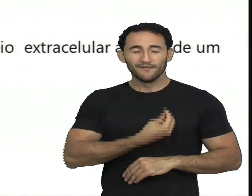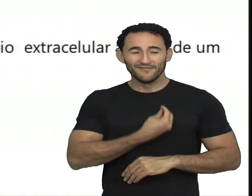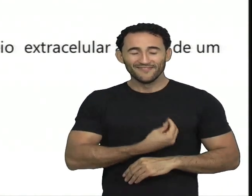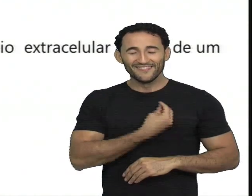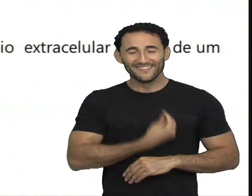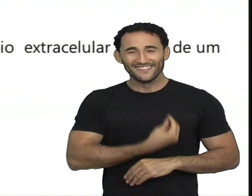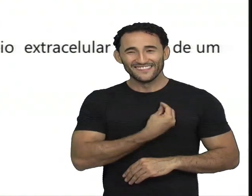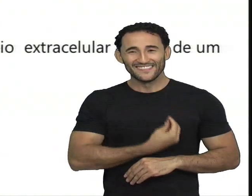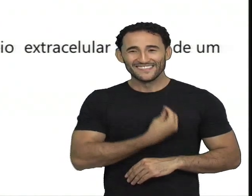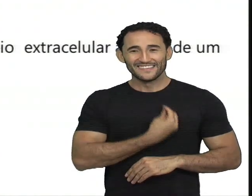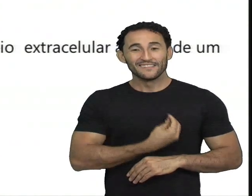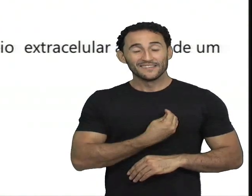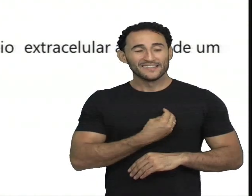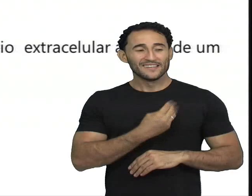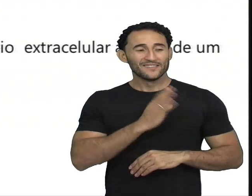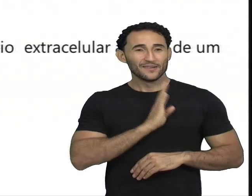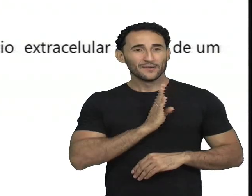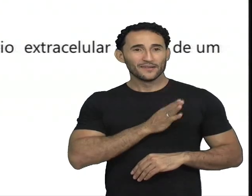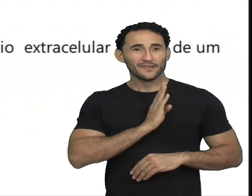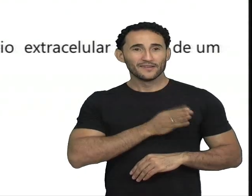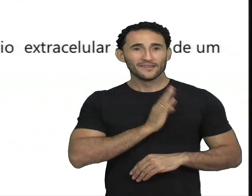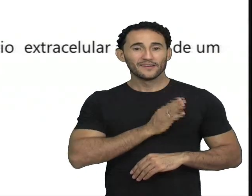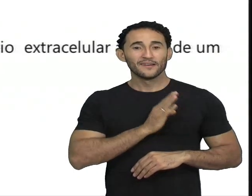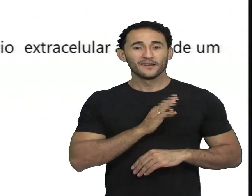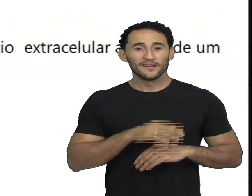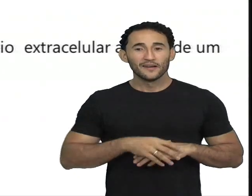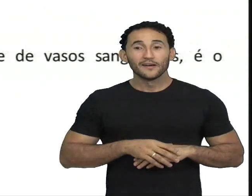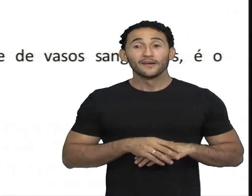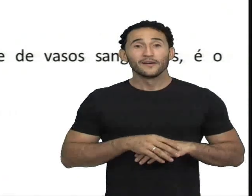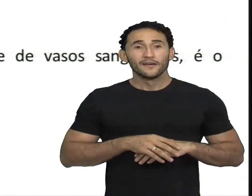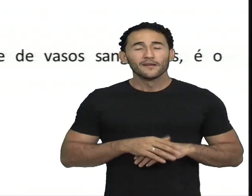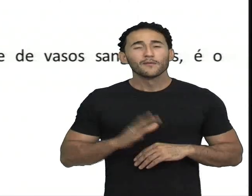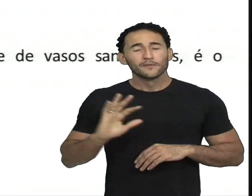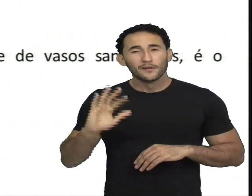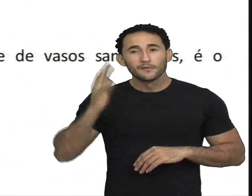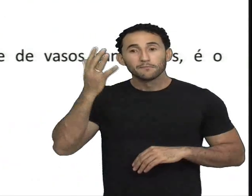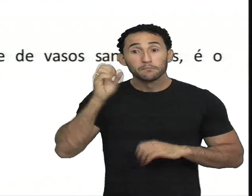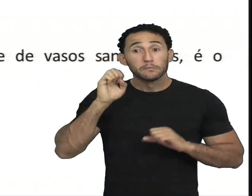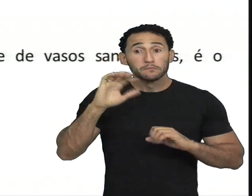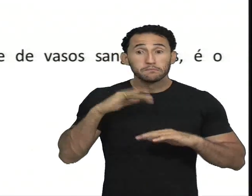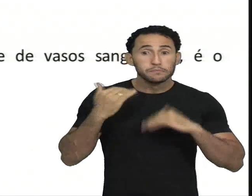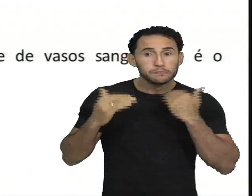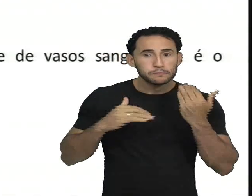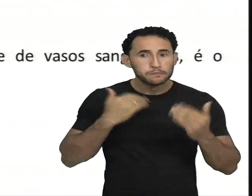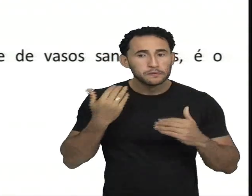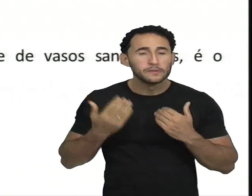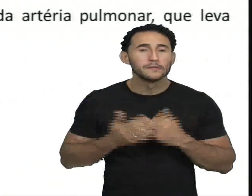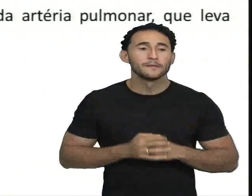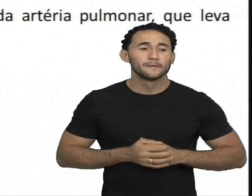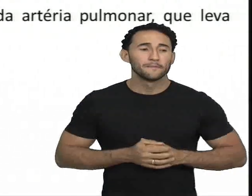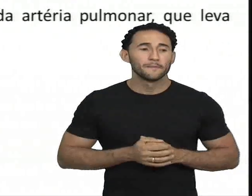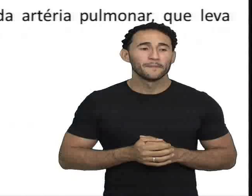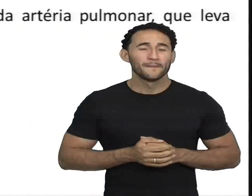falta dele no coração, a falta do sangue, gera um infarto.